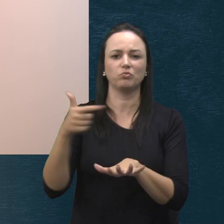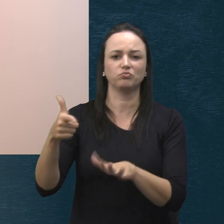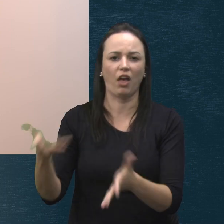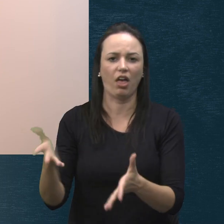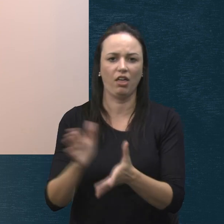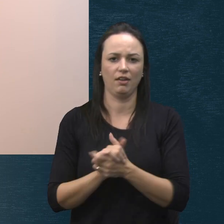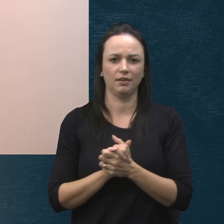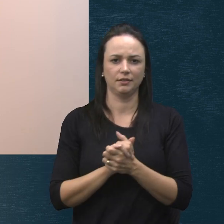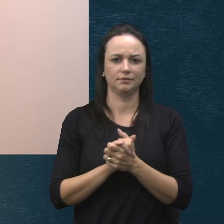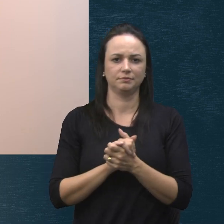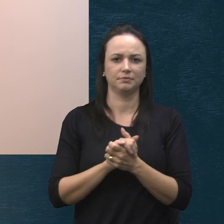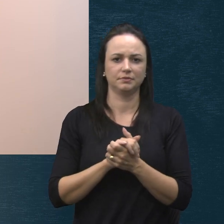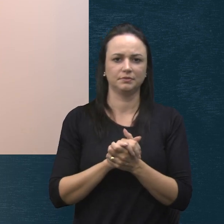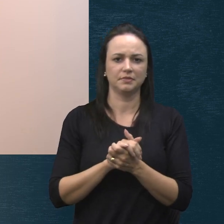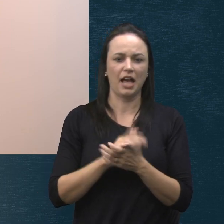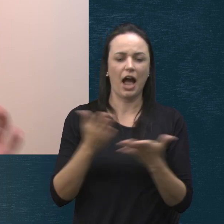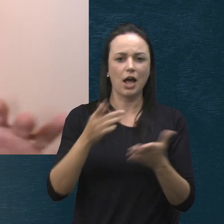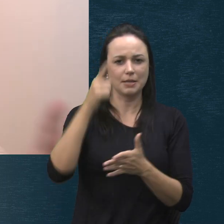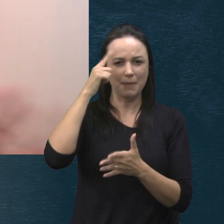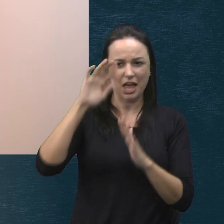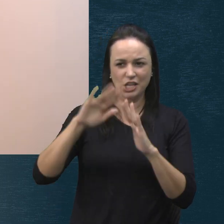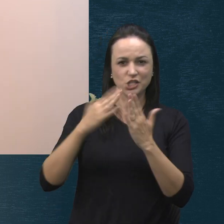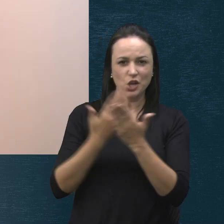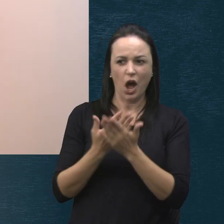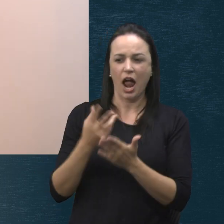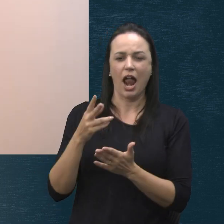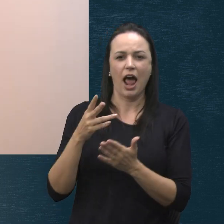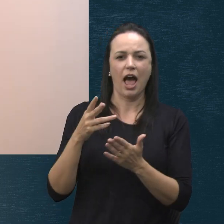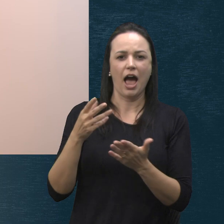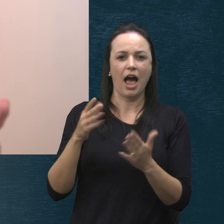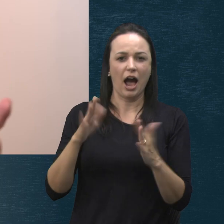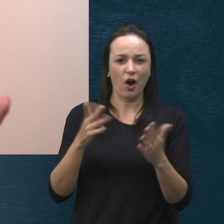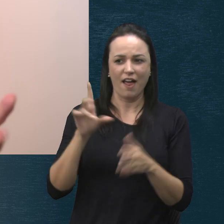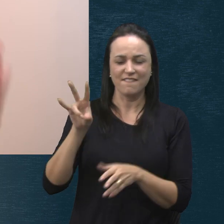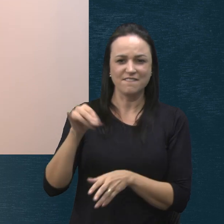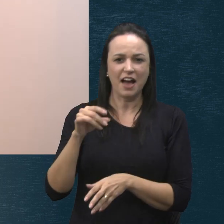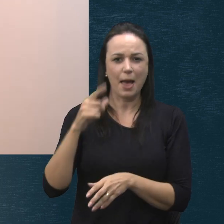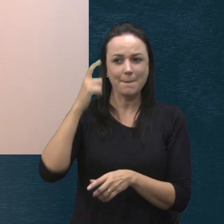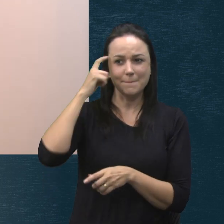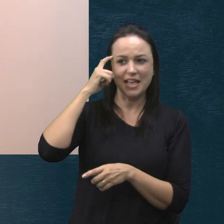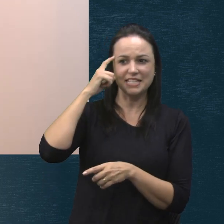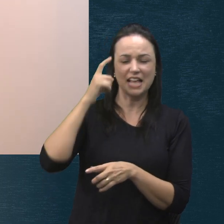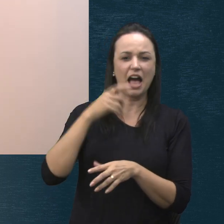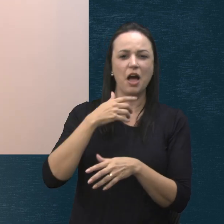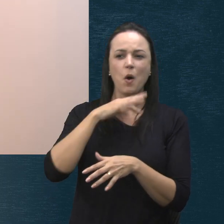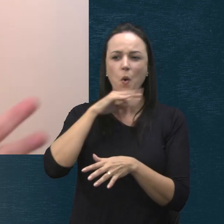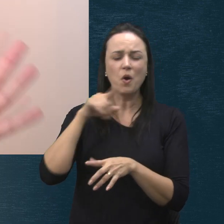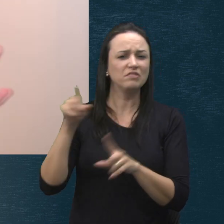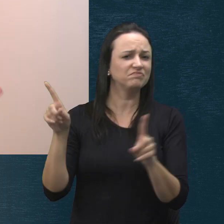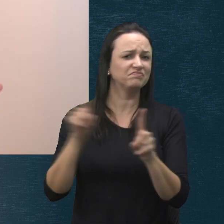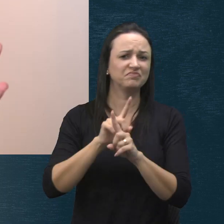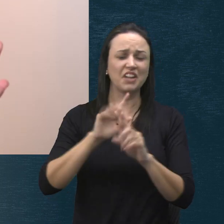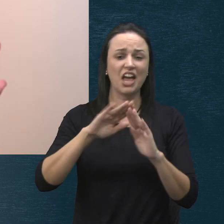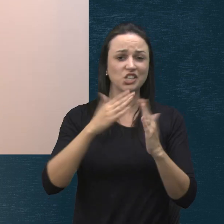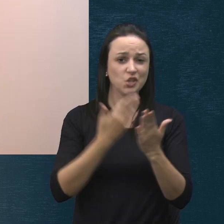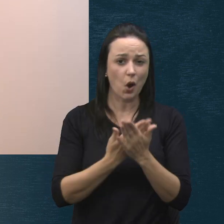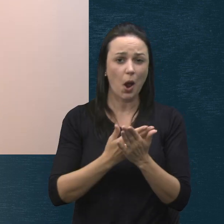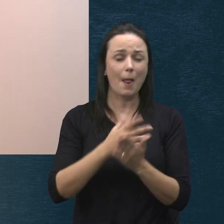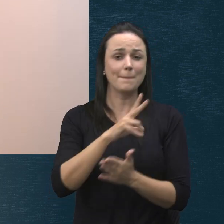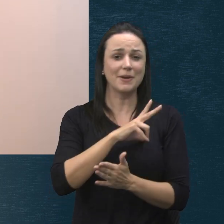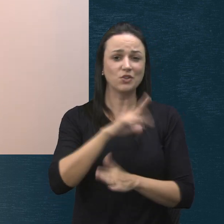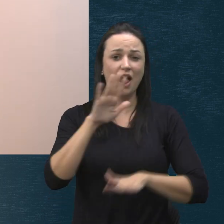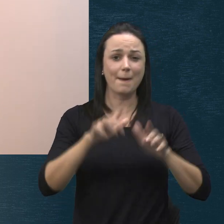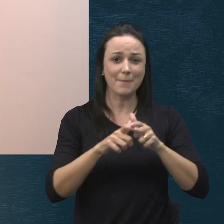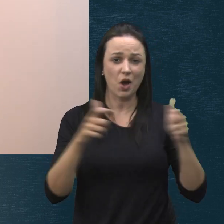vai tomar uma atitude, porque disseram que ela é ruim. Não. As escolas particulares, em grande parte, até gostam disso. Porque